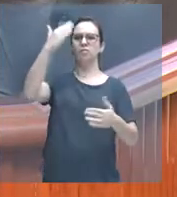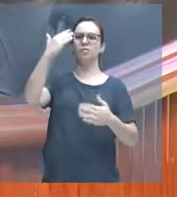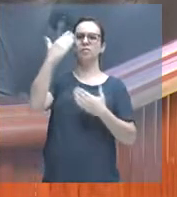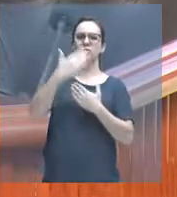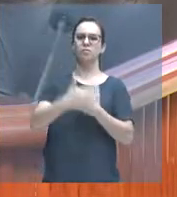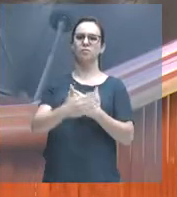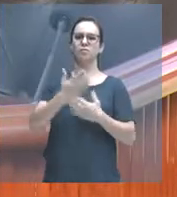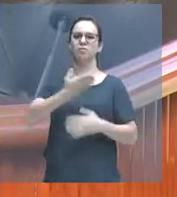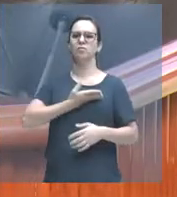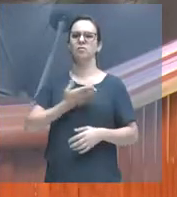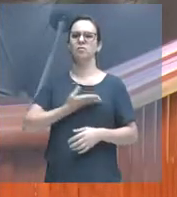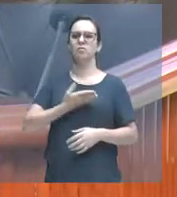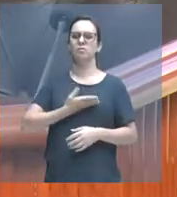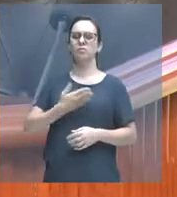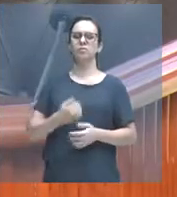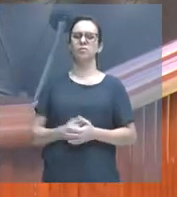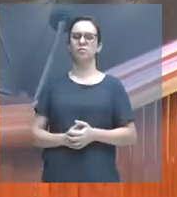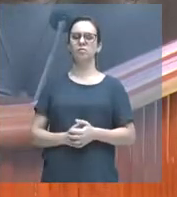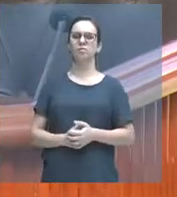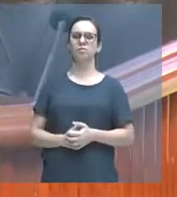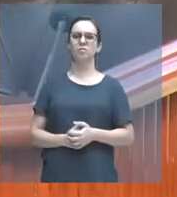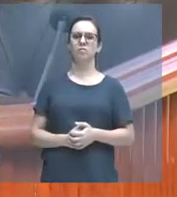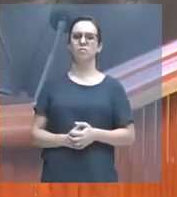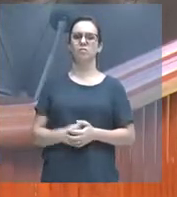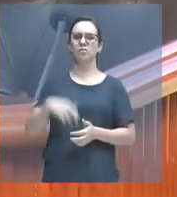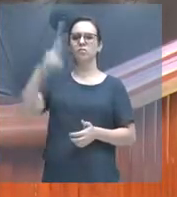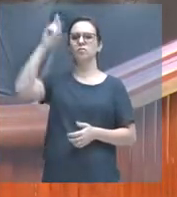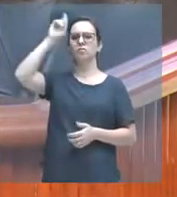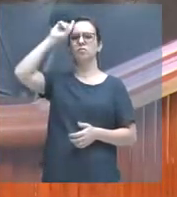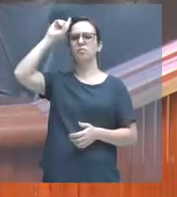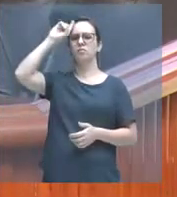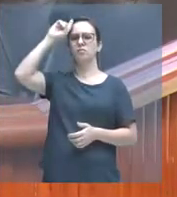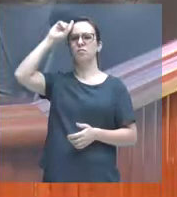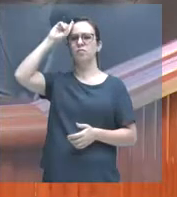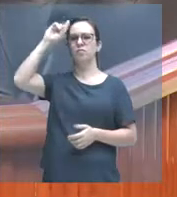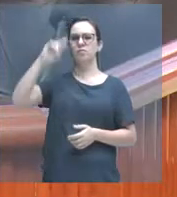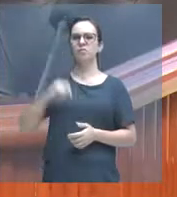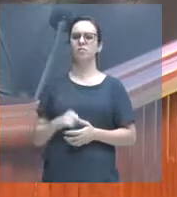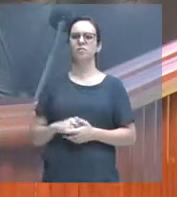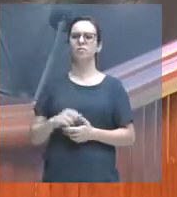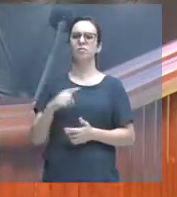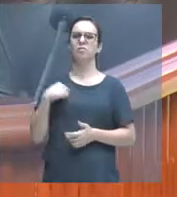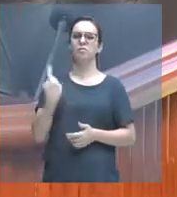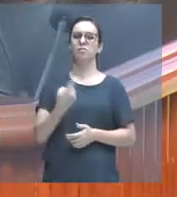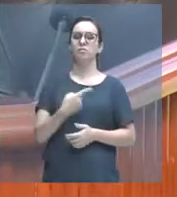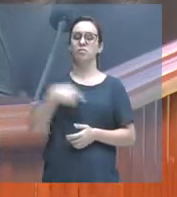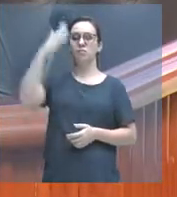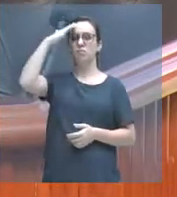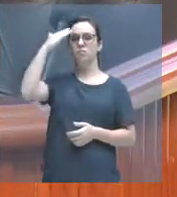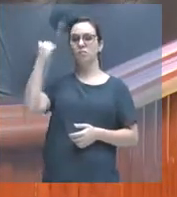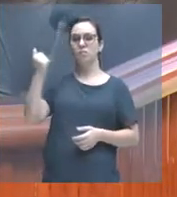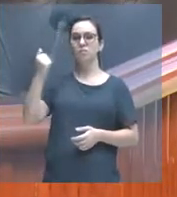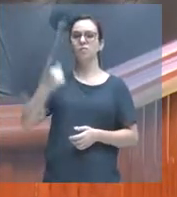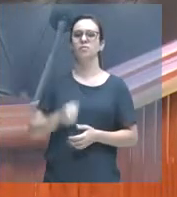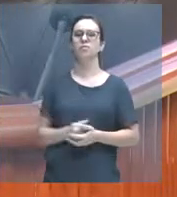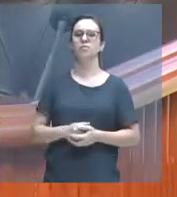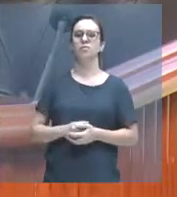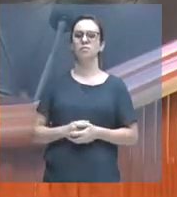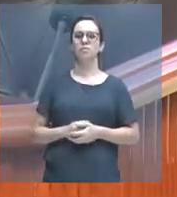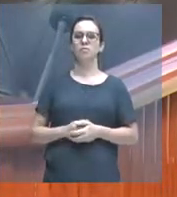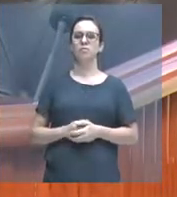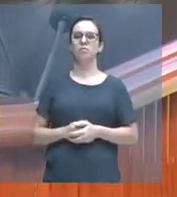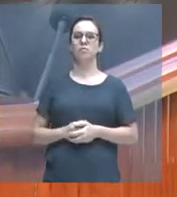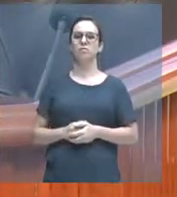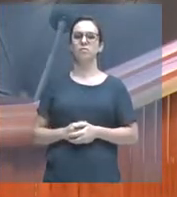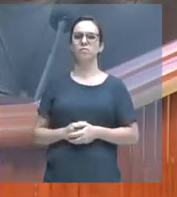amigos, né, as autoridades aqui presentes, que a gente considera autoridades da comunidade. Muito